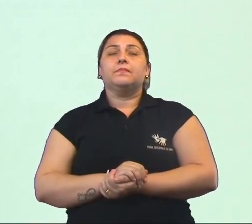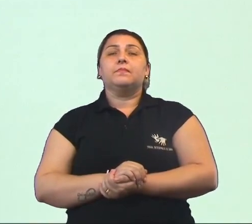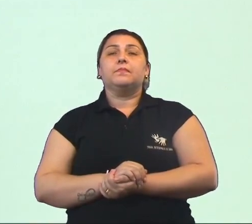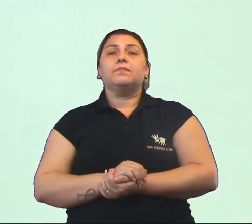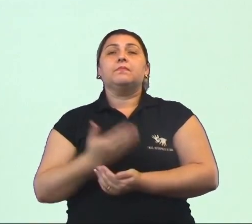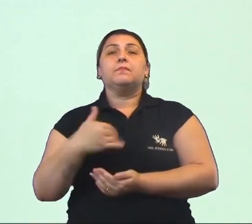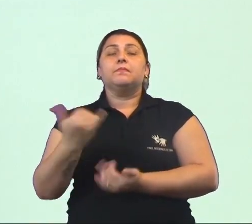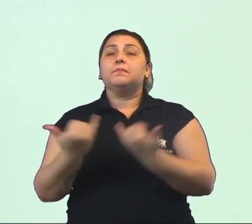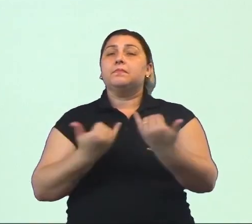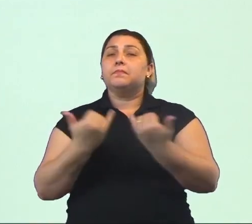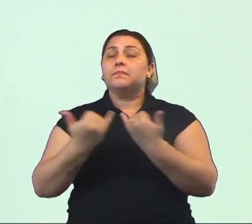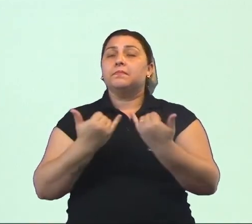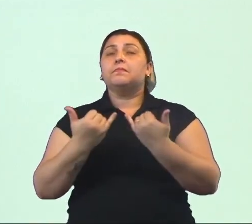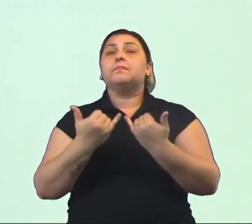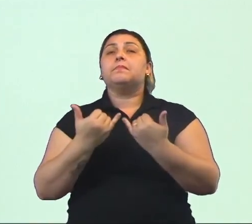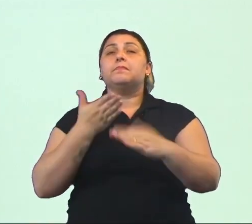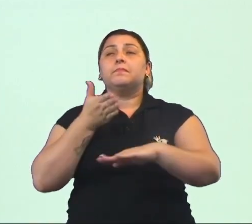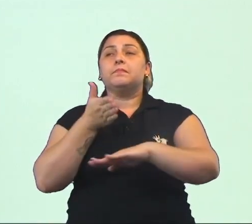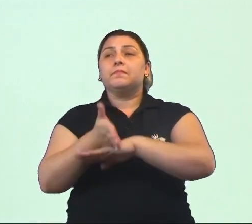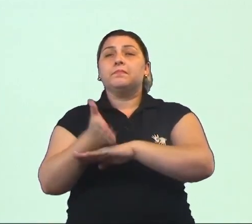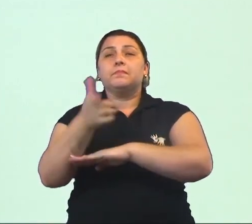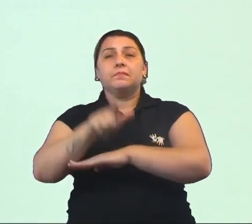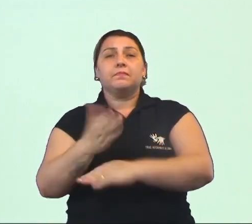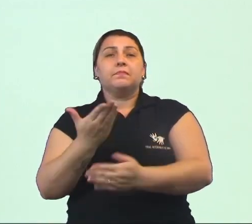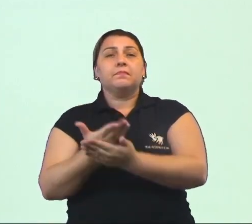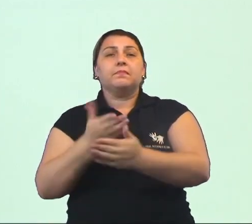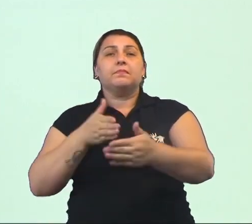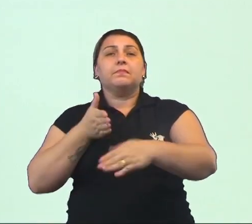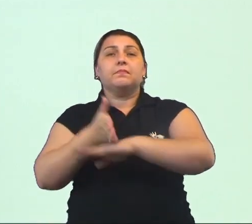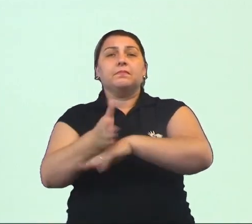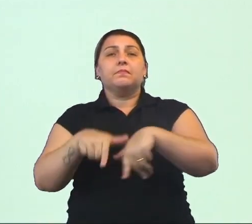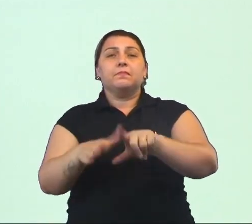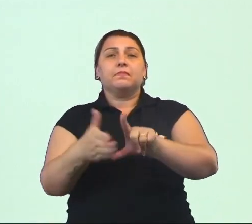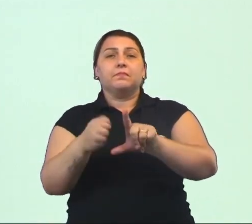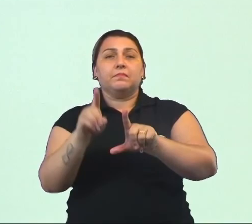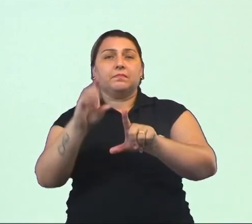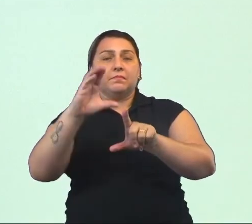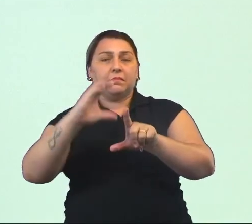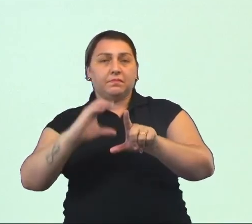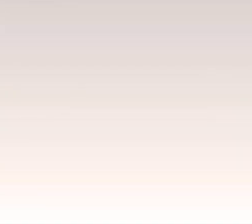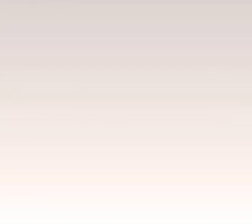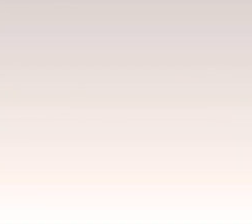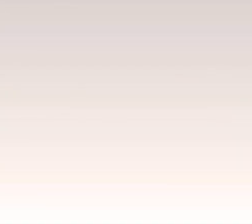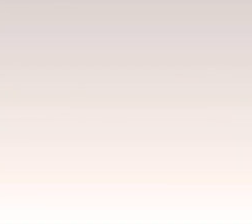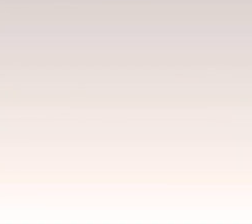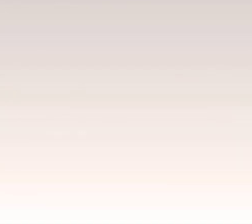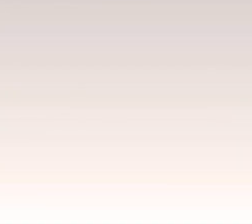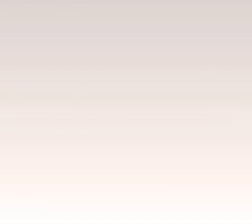informações ou para acessar essa aula novamente, acesse o site do edu.gov, né?